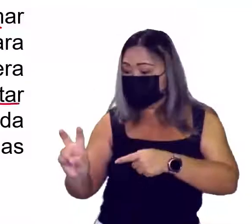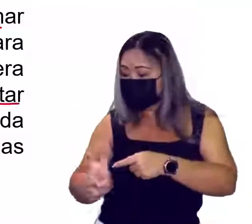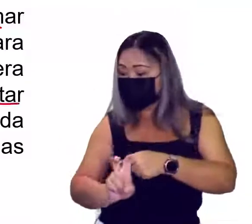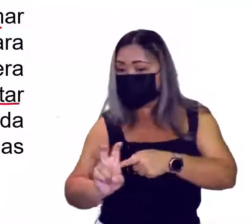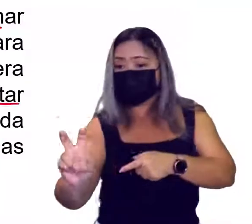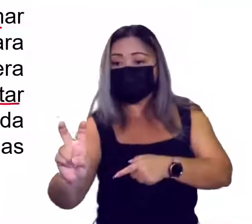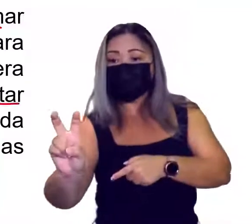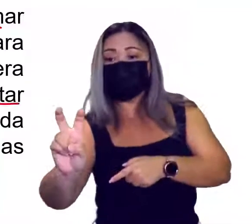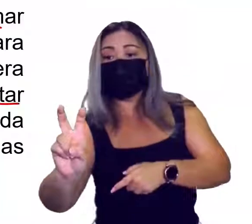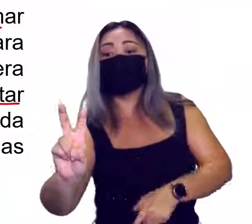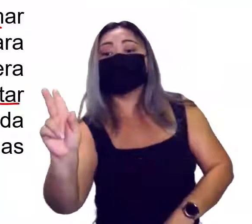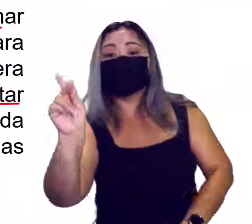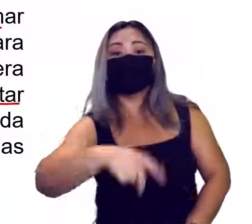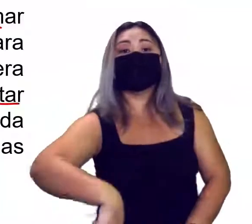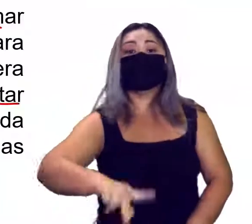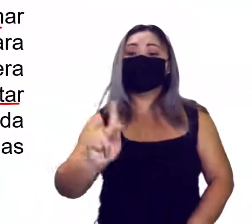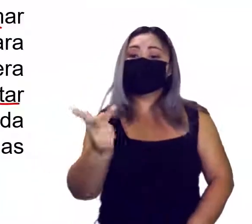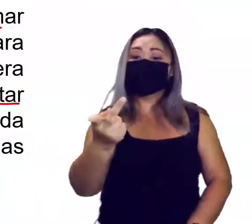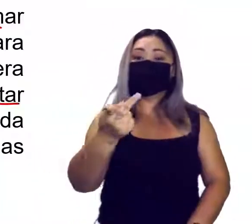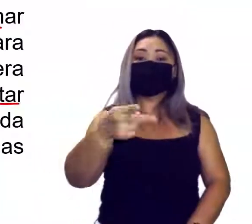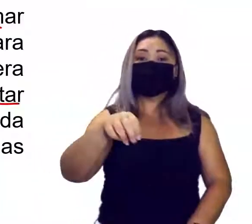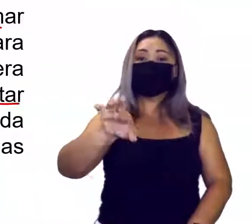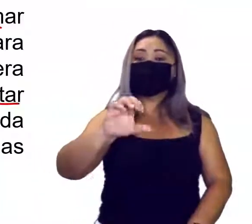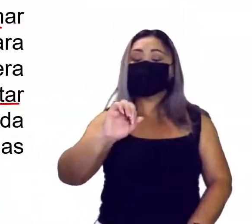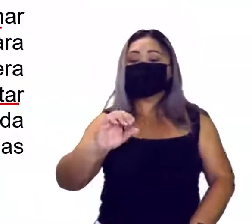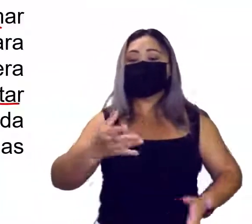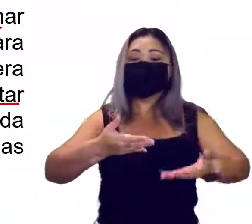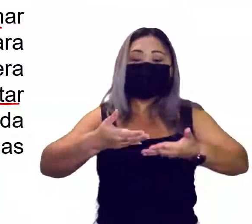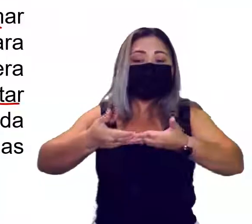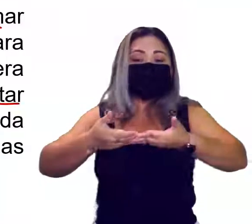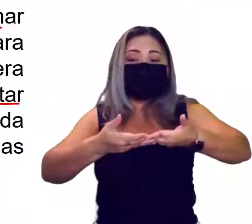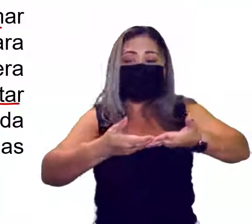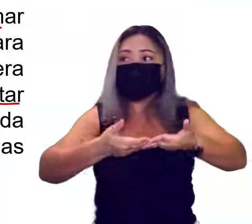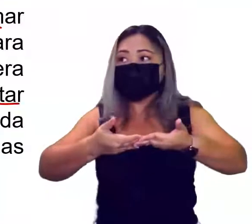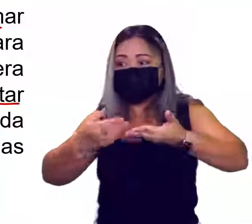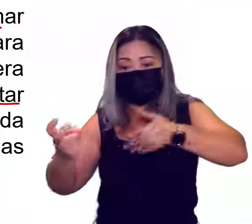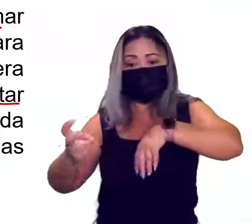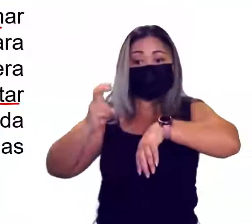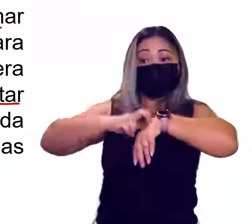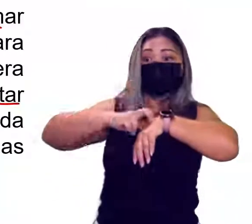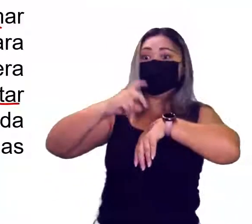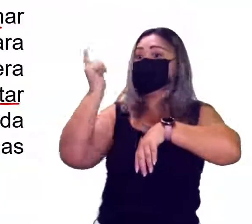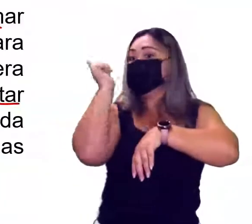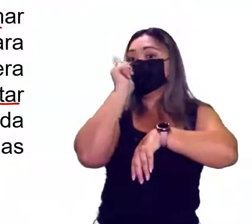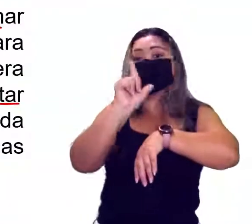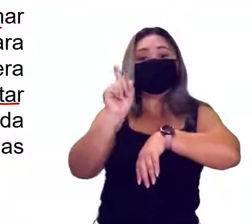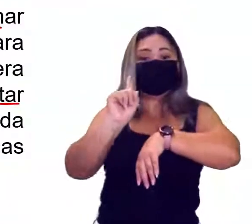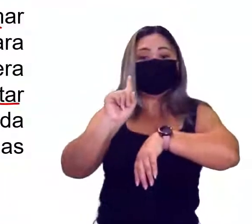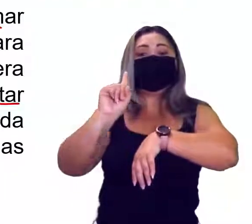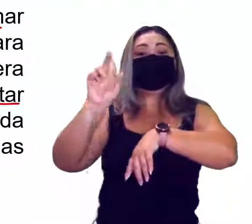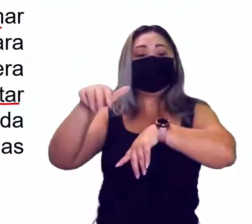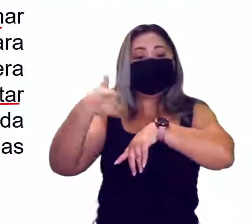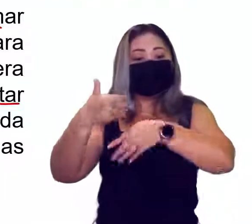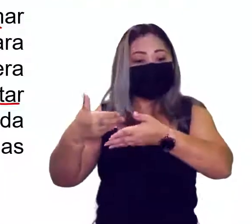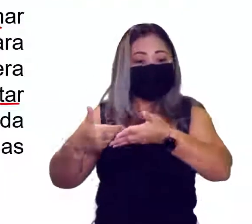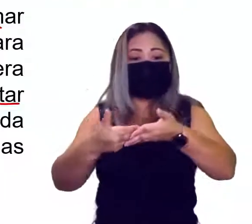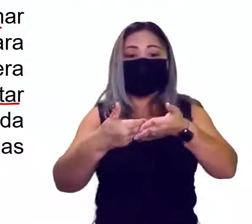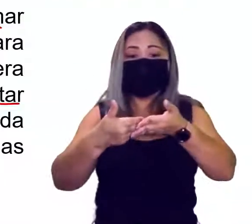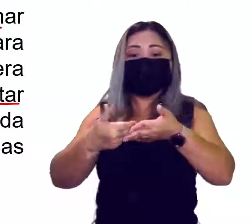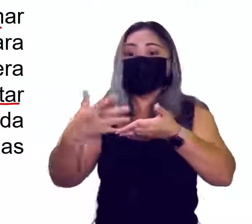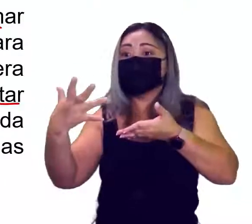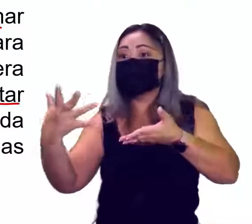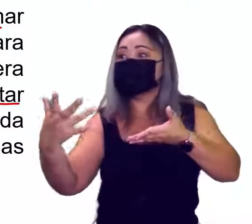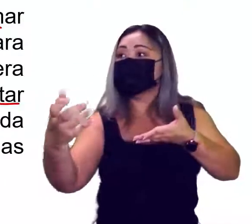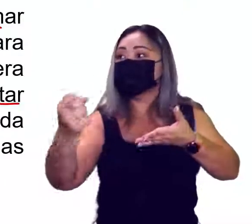para matar Hércules, ainda no berço, criança, né? Não teve êxito, pois ainda bebê,